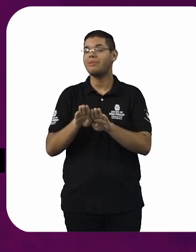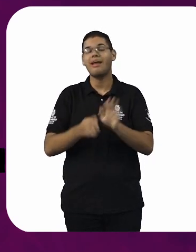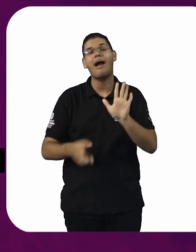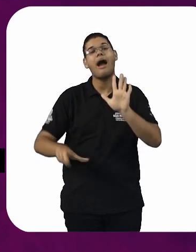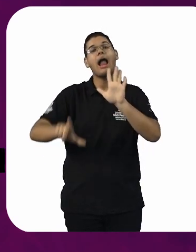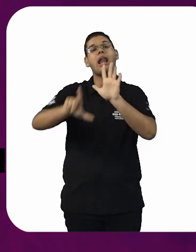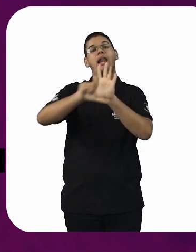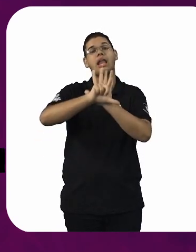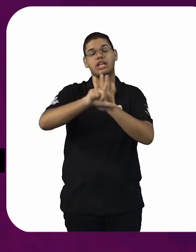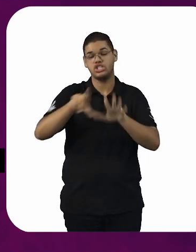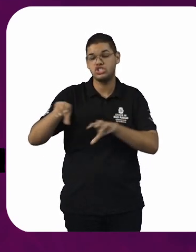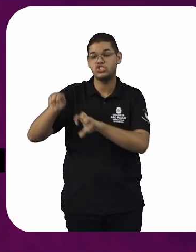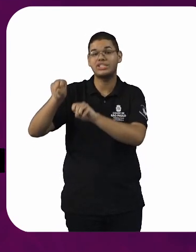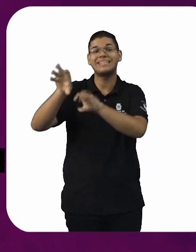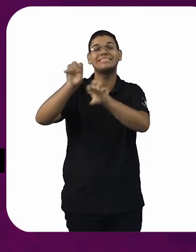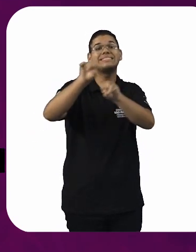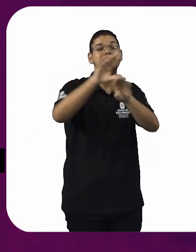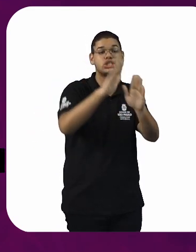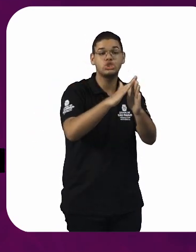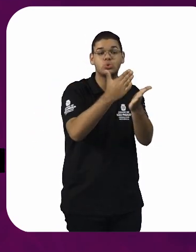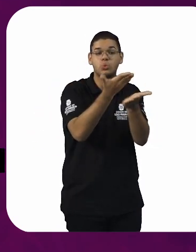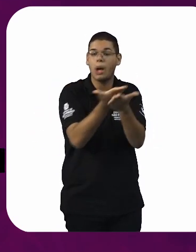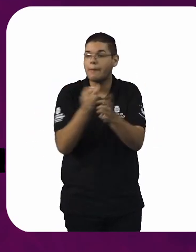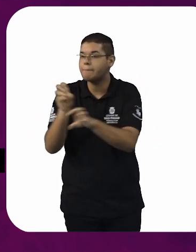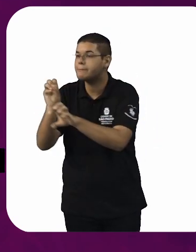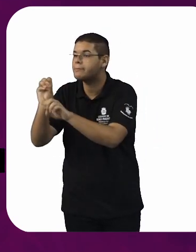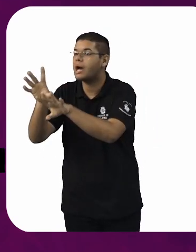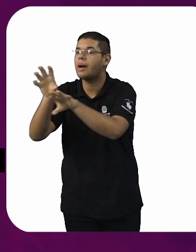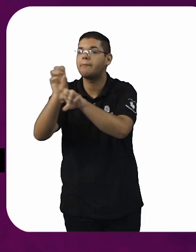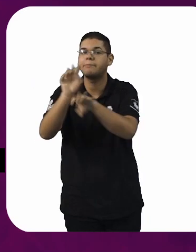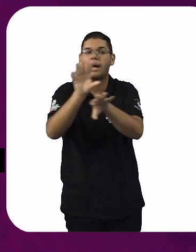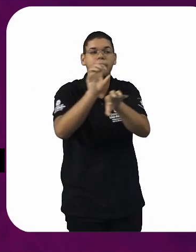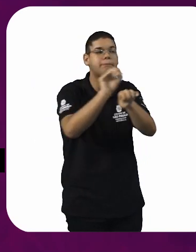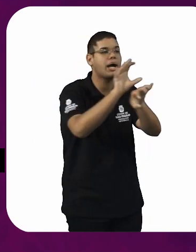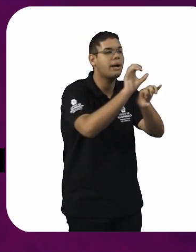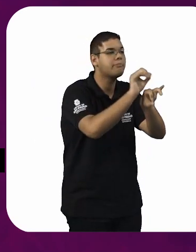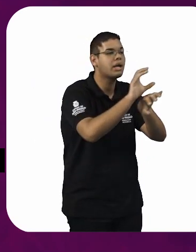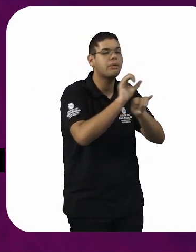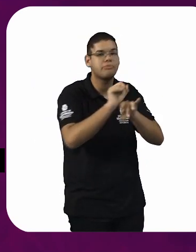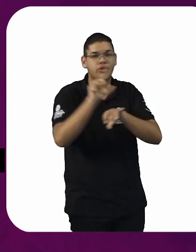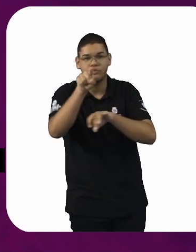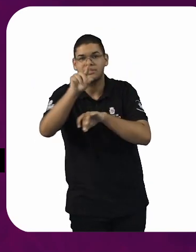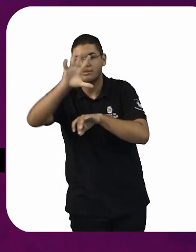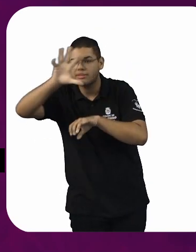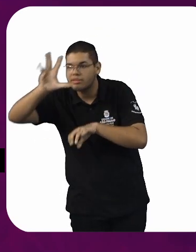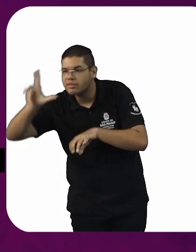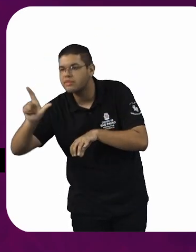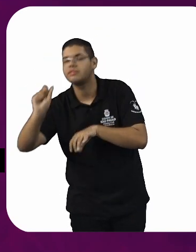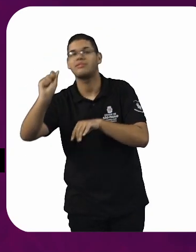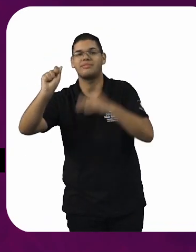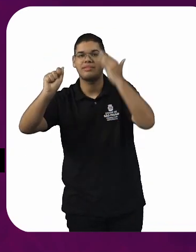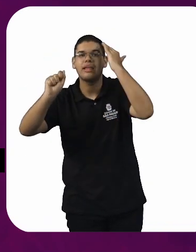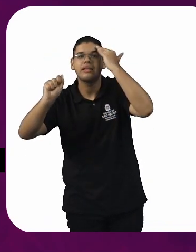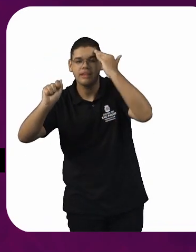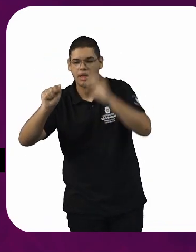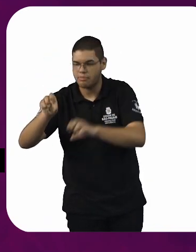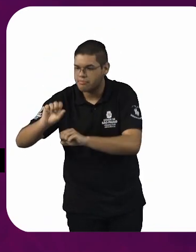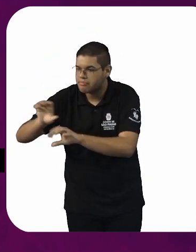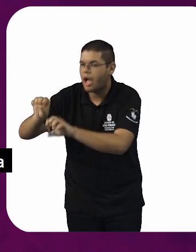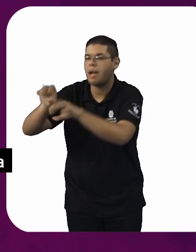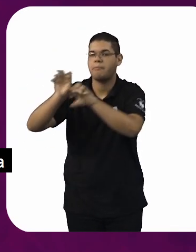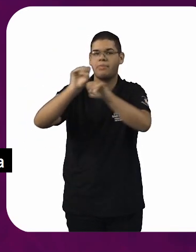afro-brasileira e africana é uma política de reparação, é uma política pública, da gente resgatar a memória, a história e as contribuições do